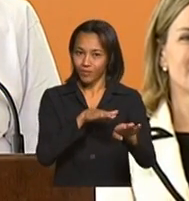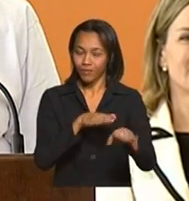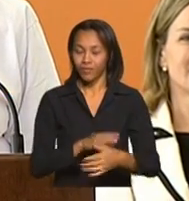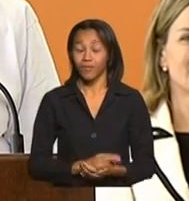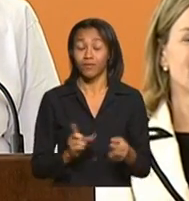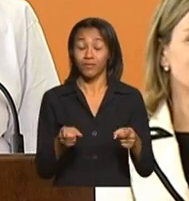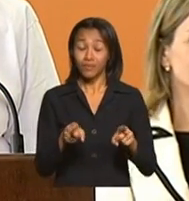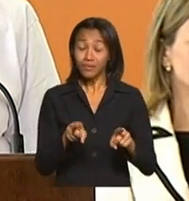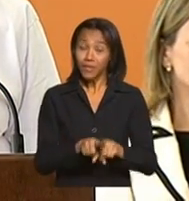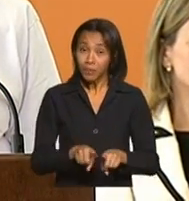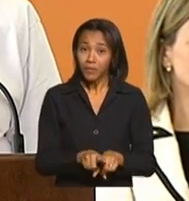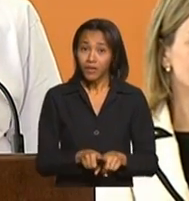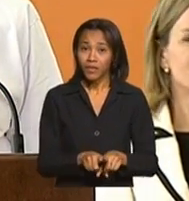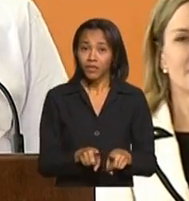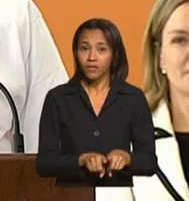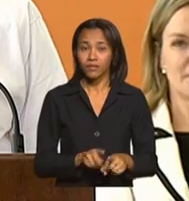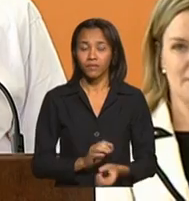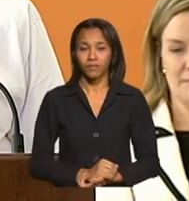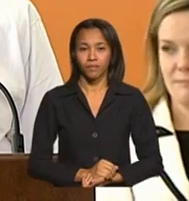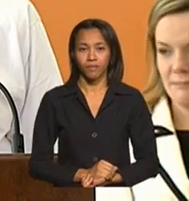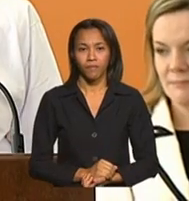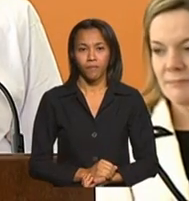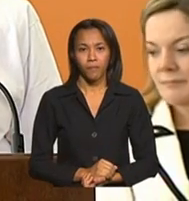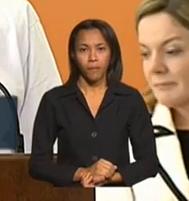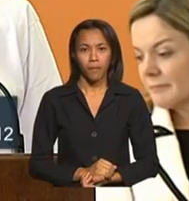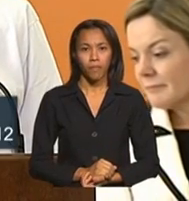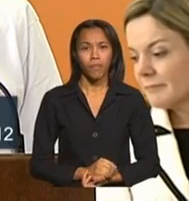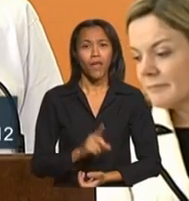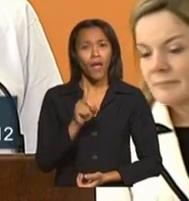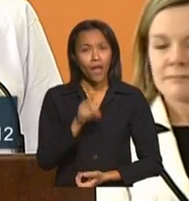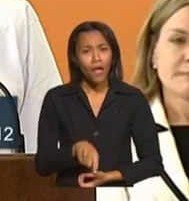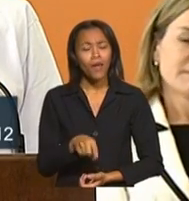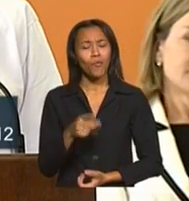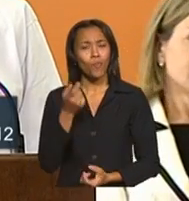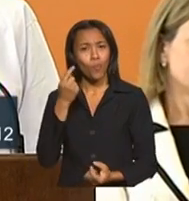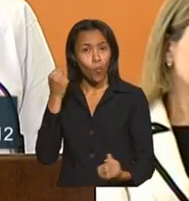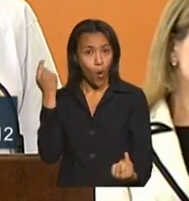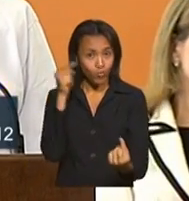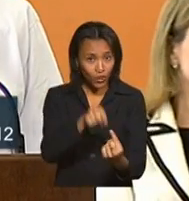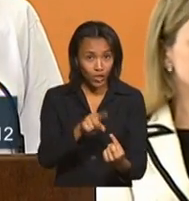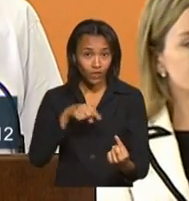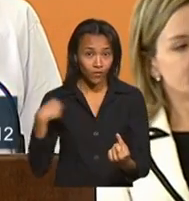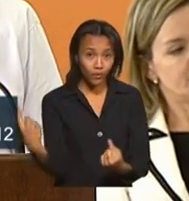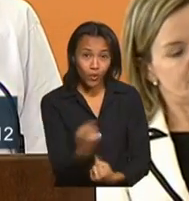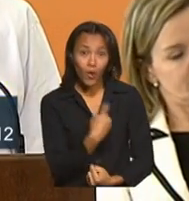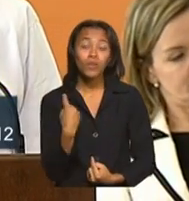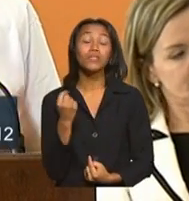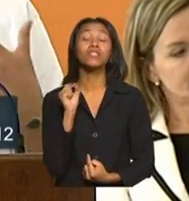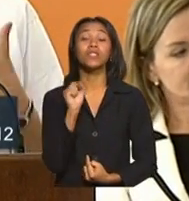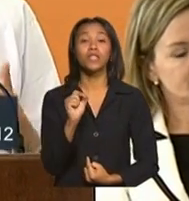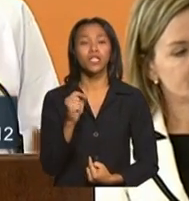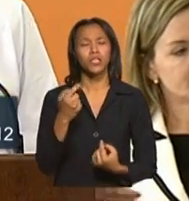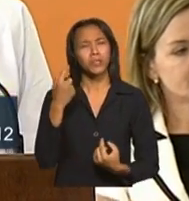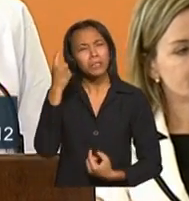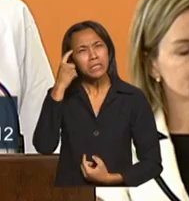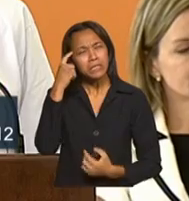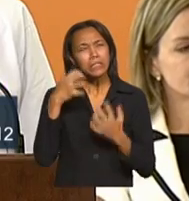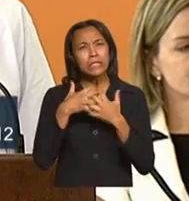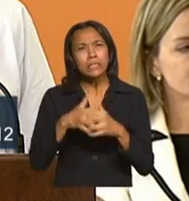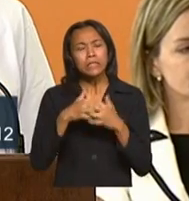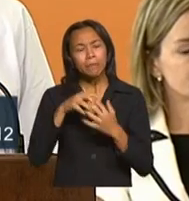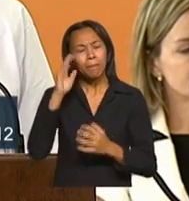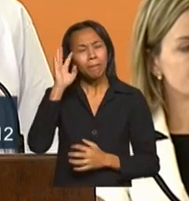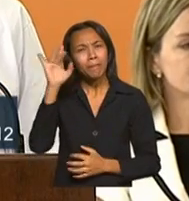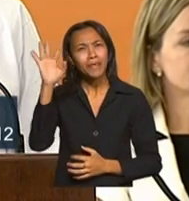Mas também é um propósito que tem por objetivo refletir sobre o próprio